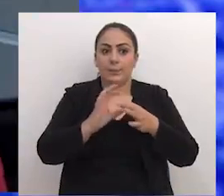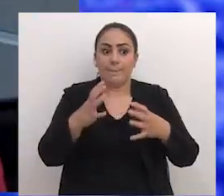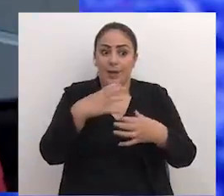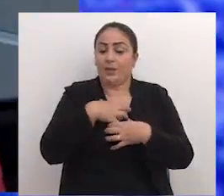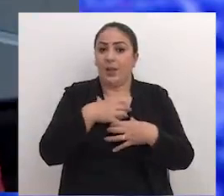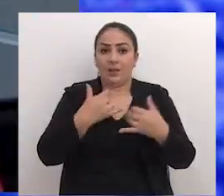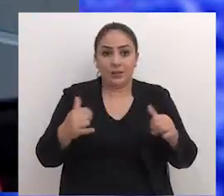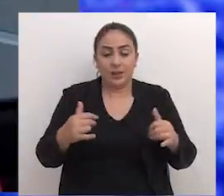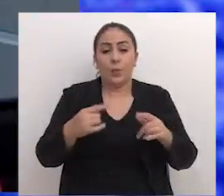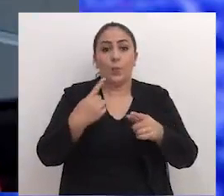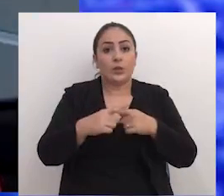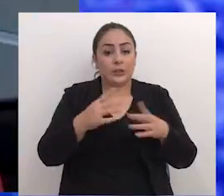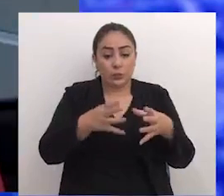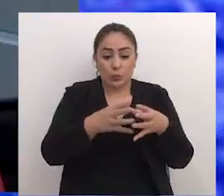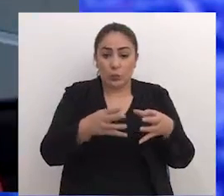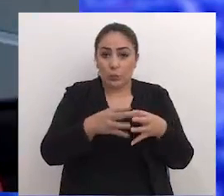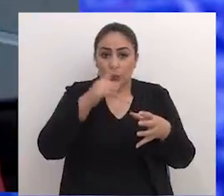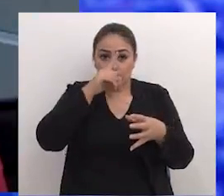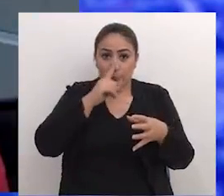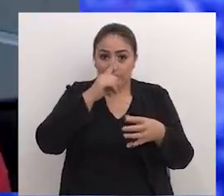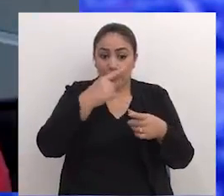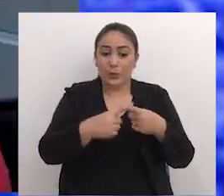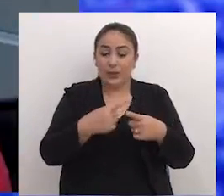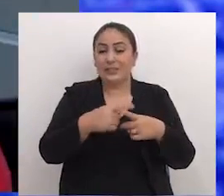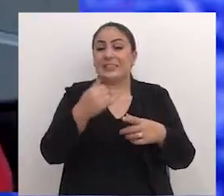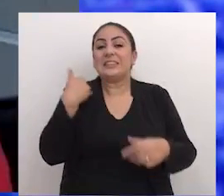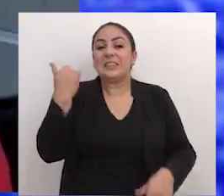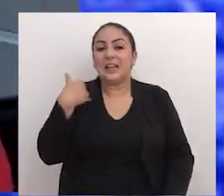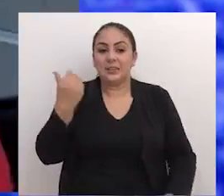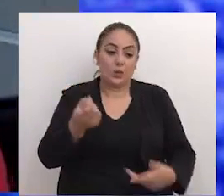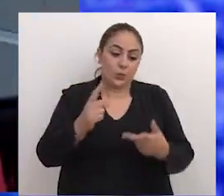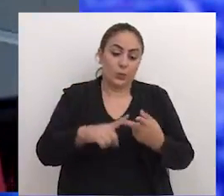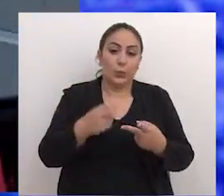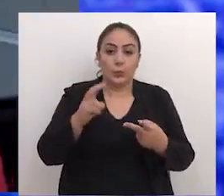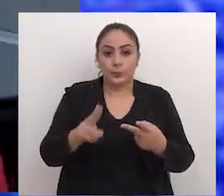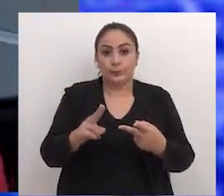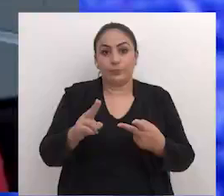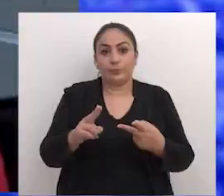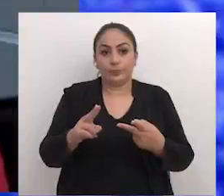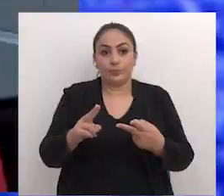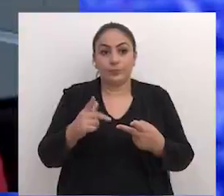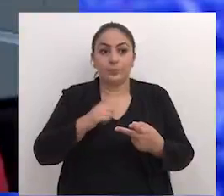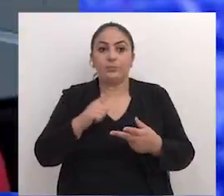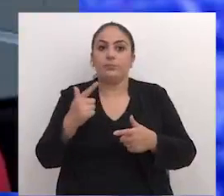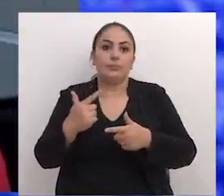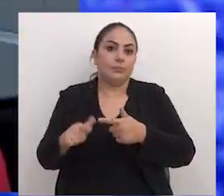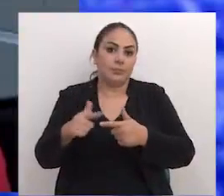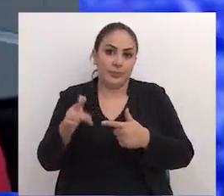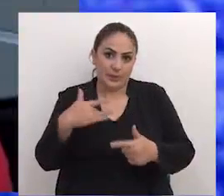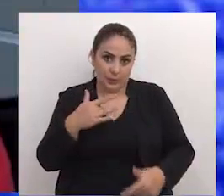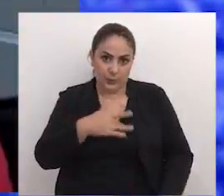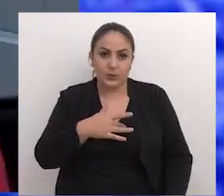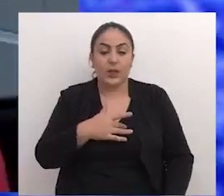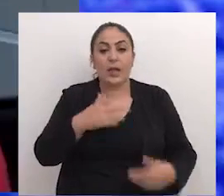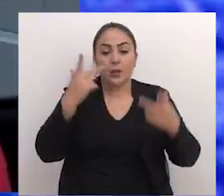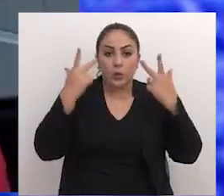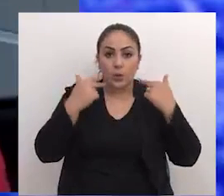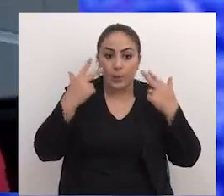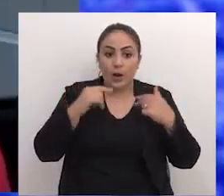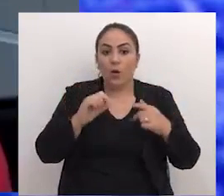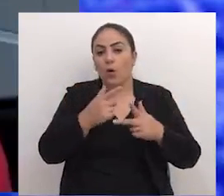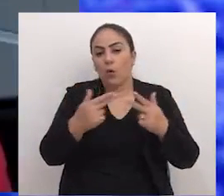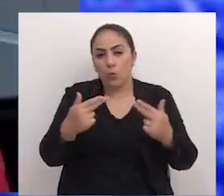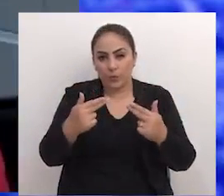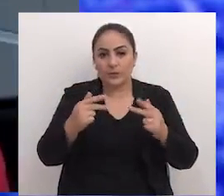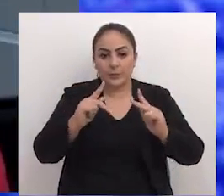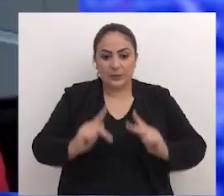porque ou elas estão no grupo de risco em função da idade, ou por ter comorbidades, que é comum que